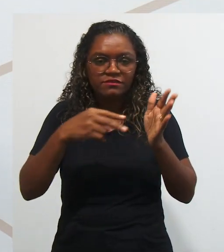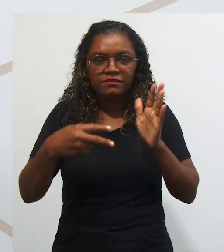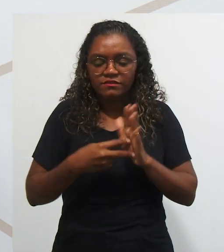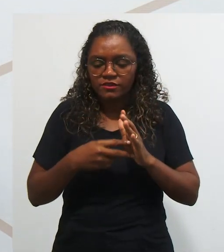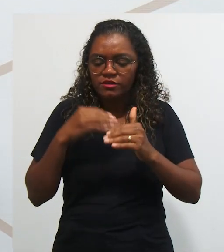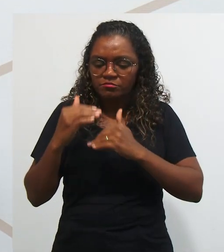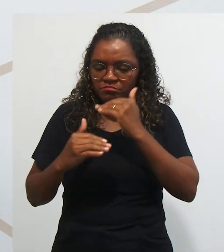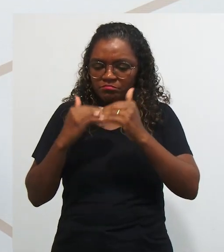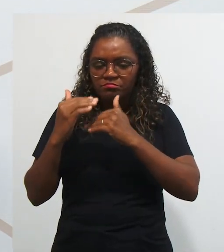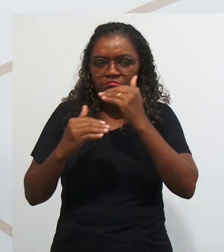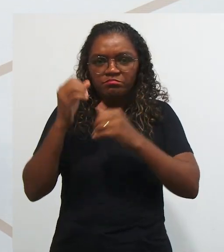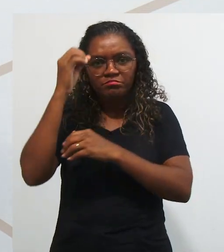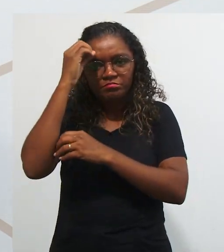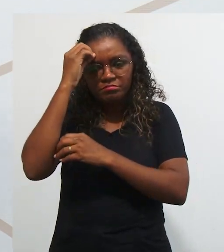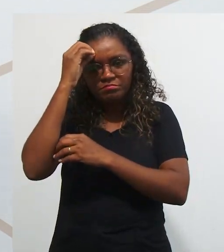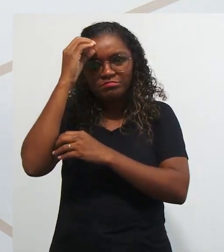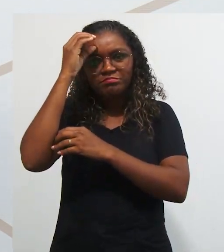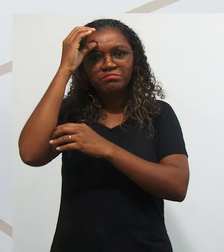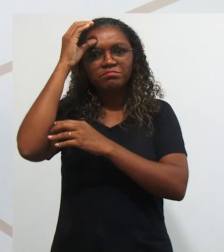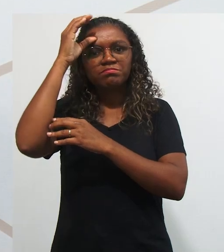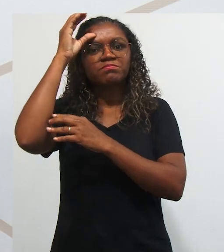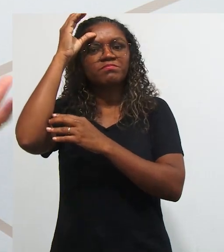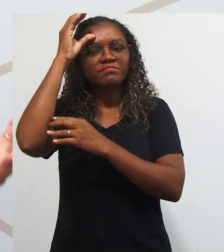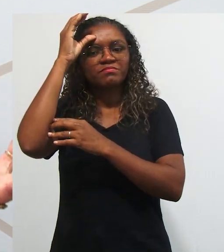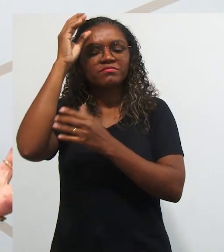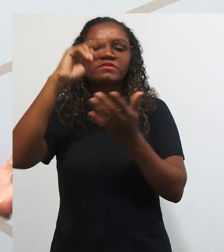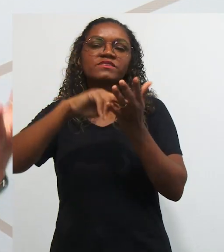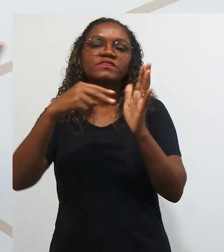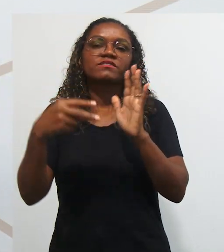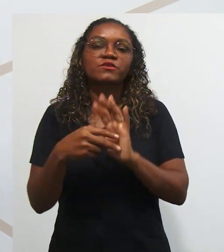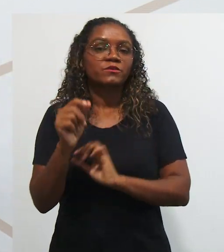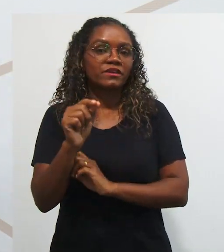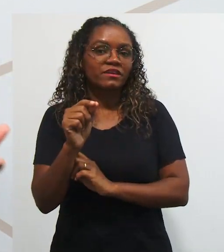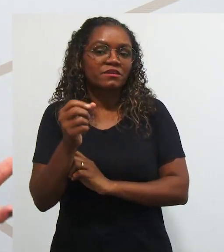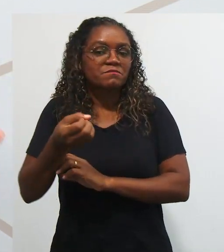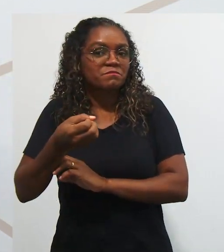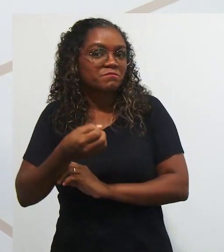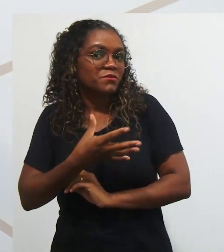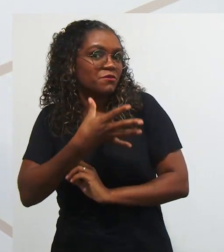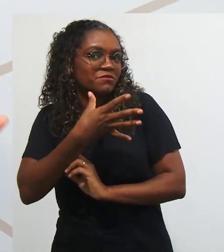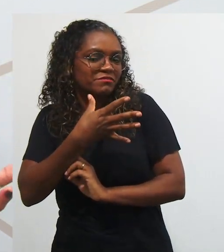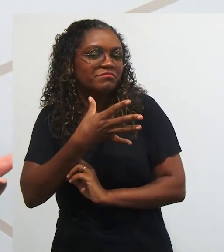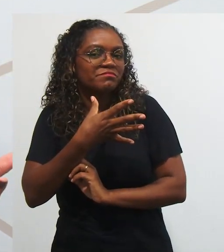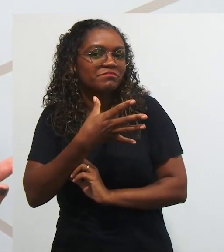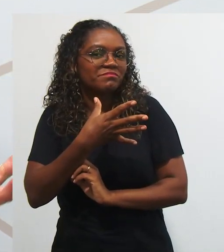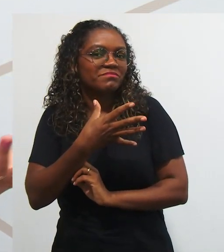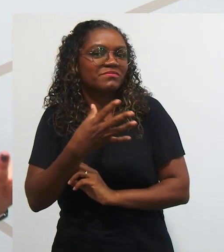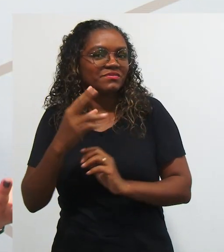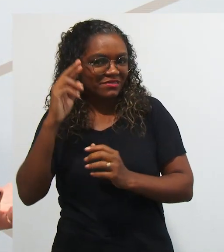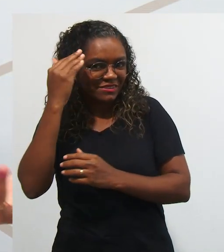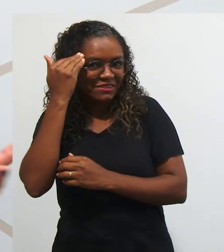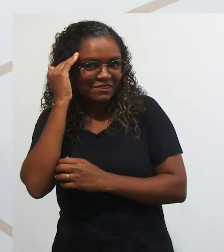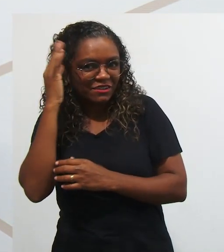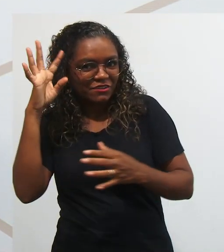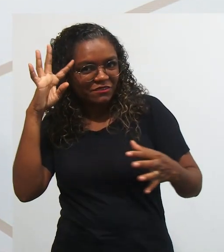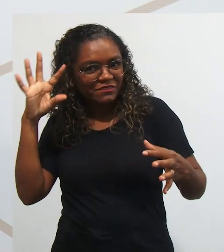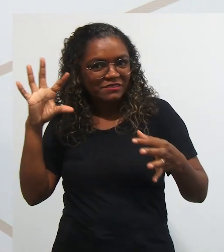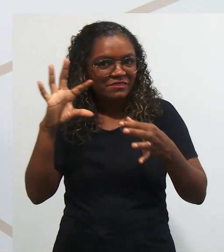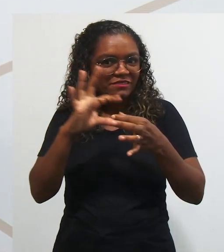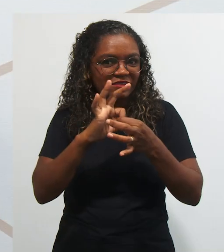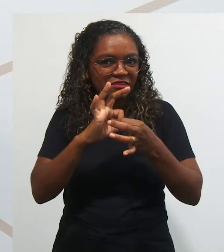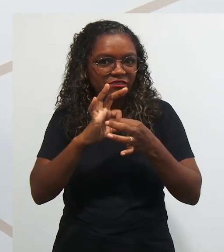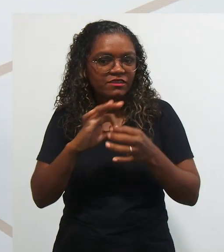novo conhecimento. Esse novo conhecimento é, portanto, boa nova, é novidade. E essa novidade eu não